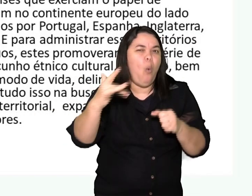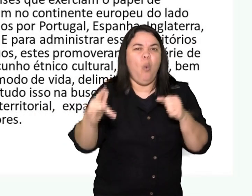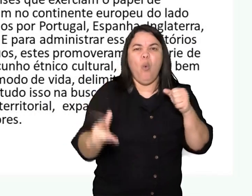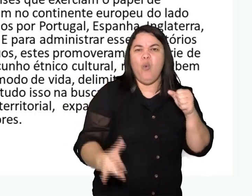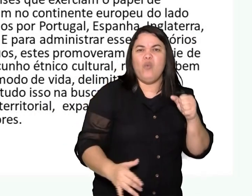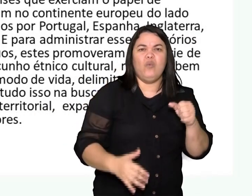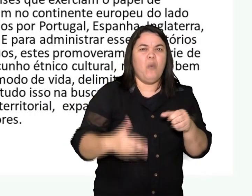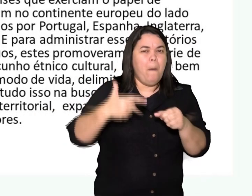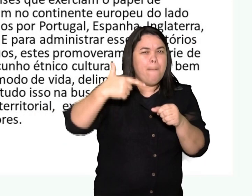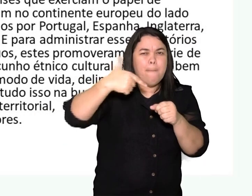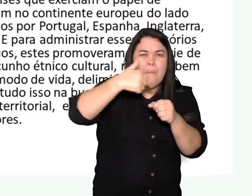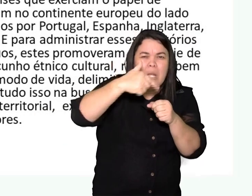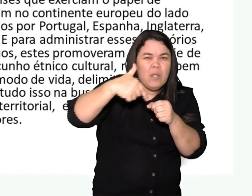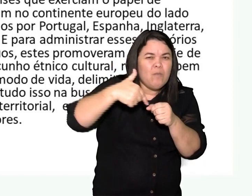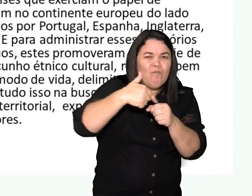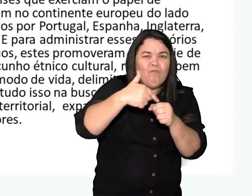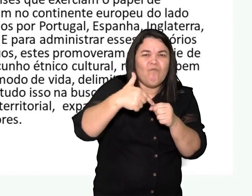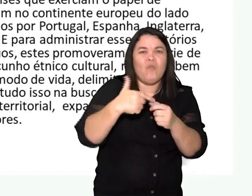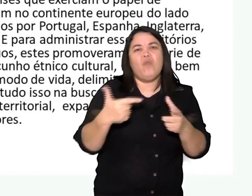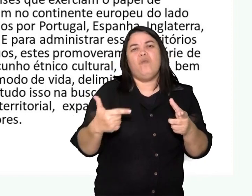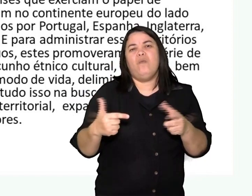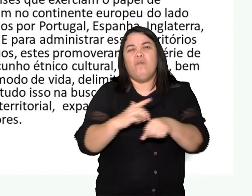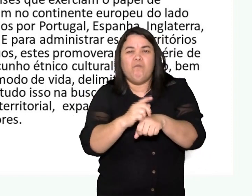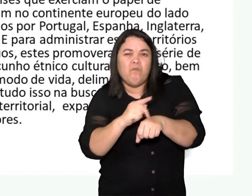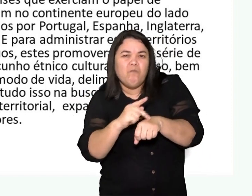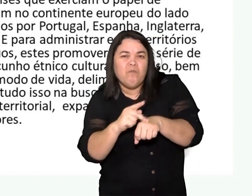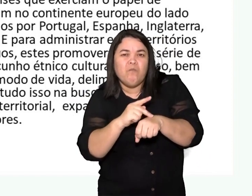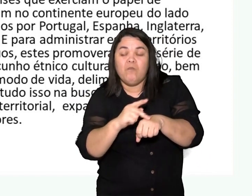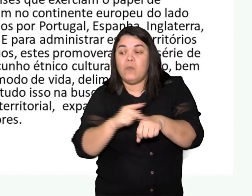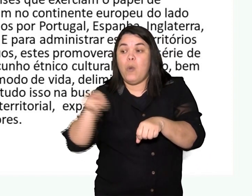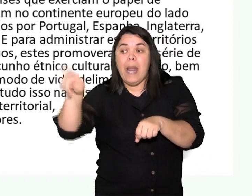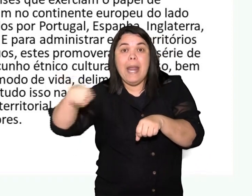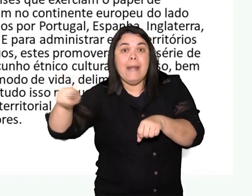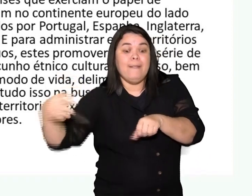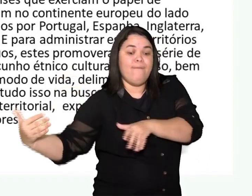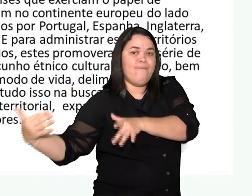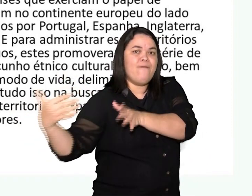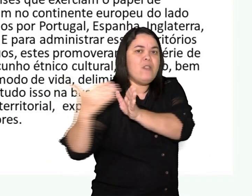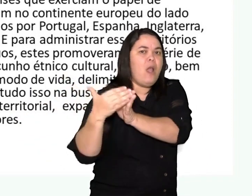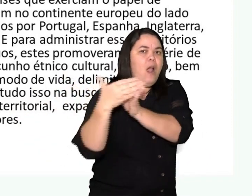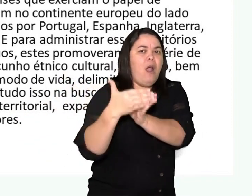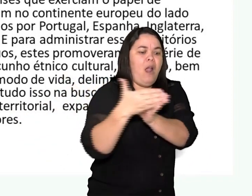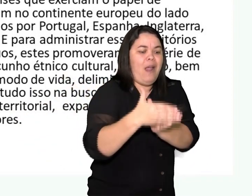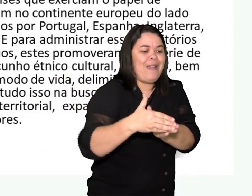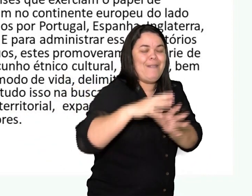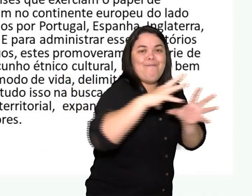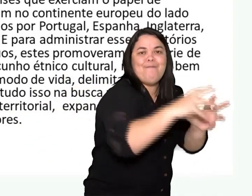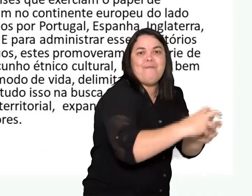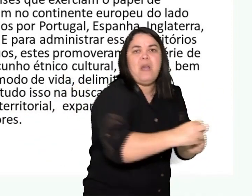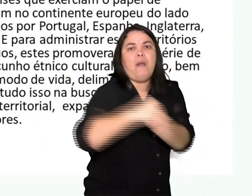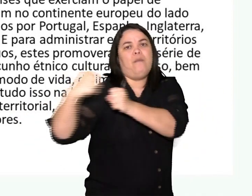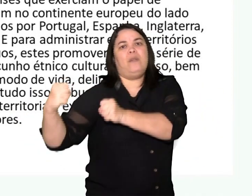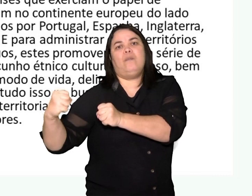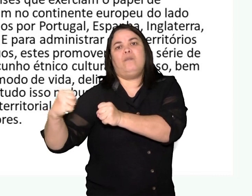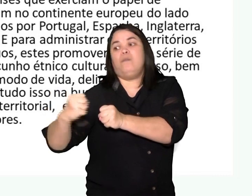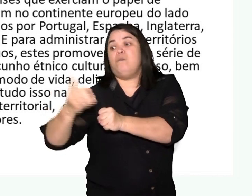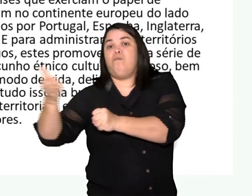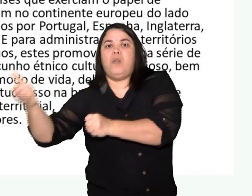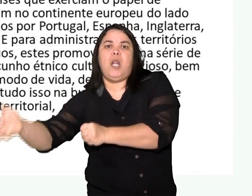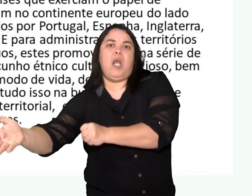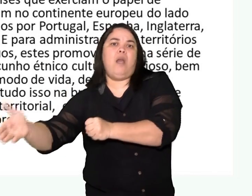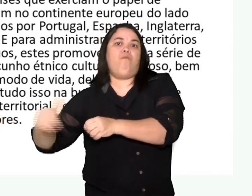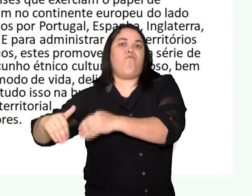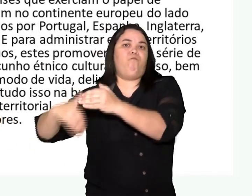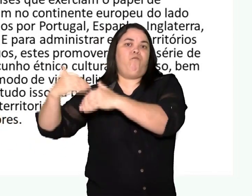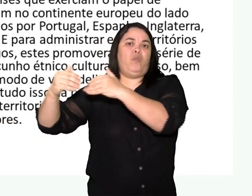colonizar o continente africano, justamente porque estavam em busca de matéria-prima para poder enviar para a sua indústria lá na Europa,